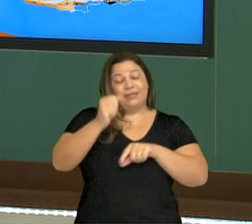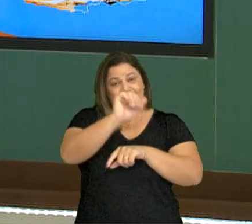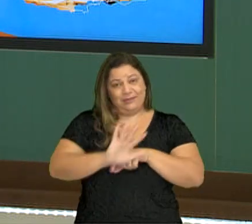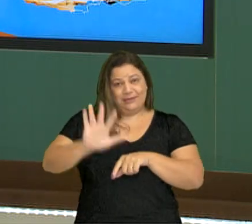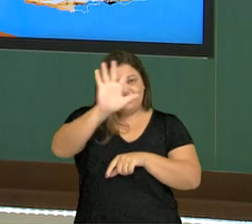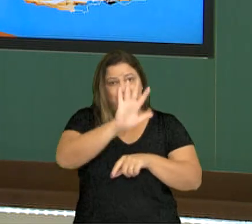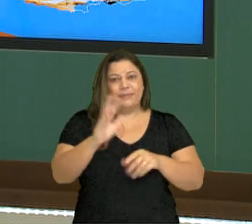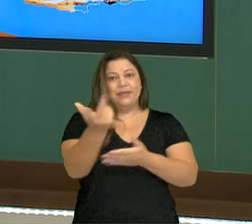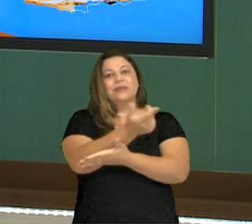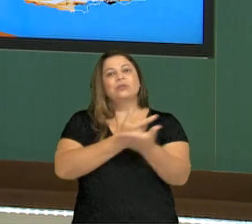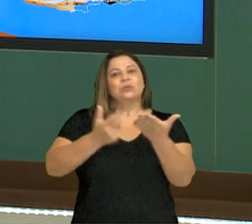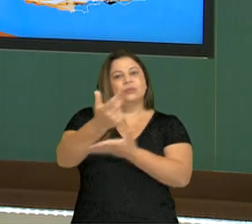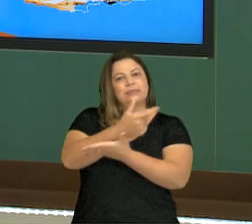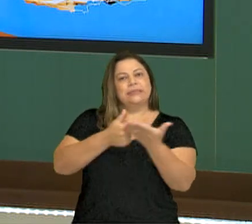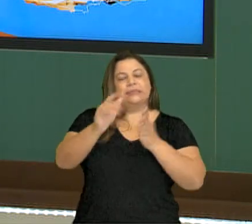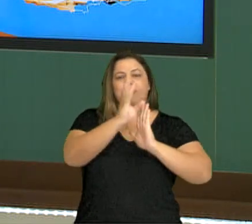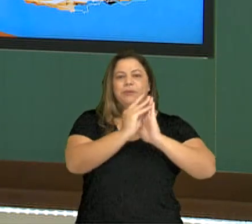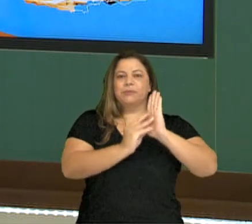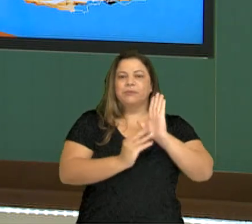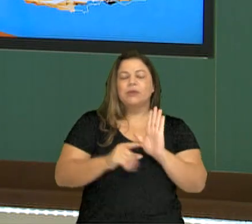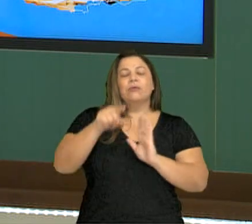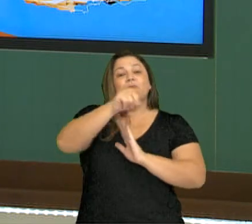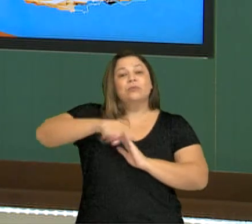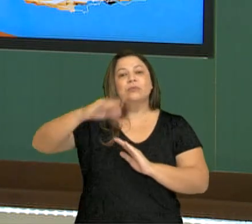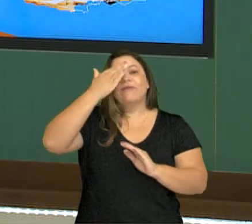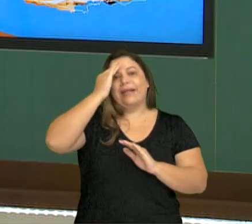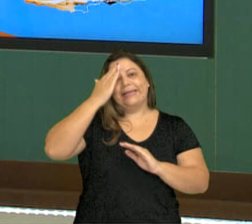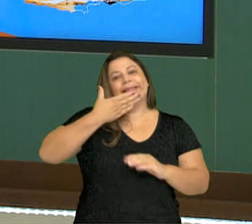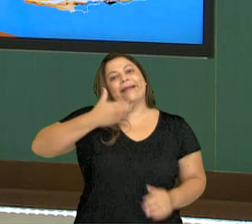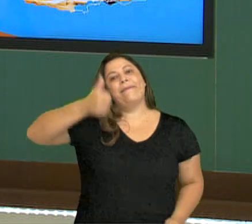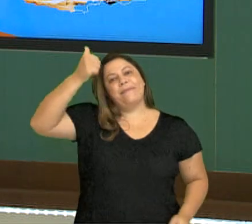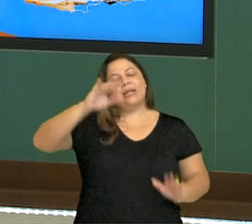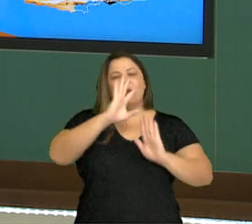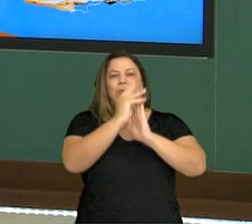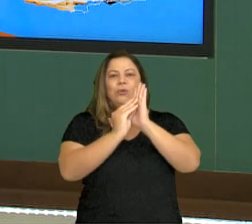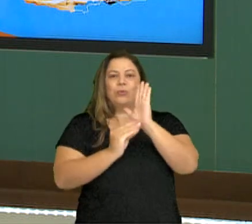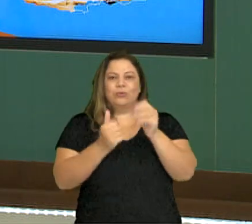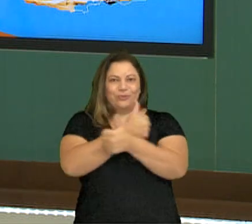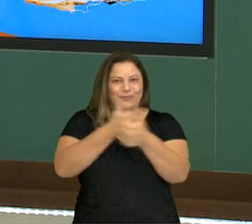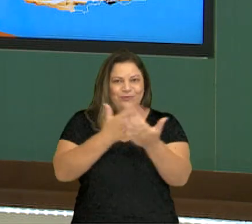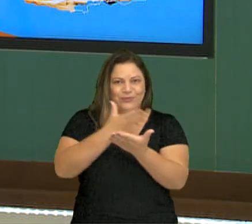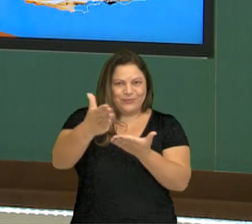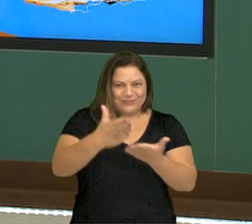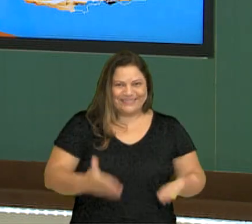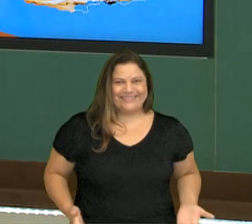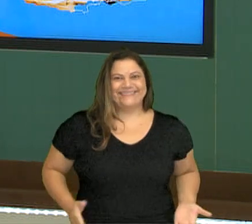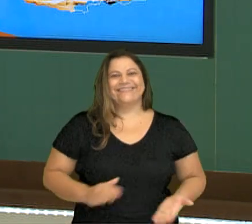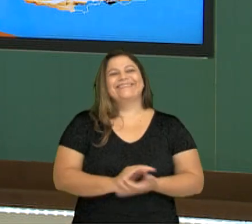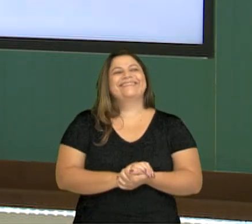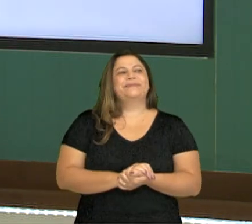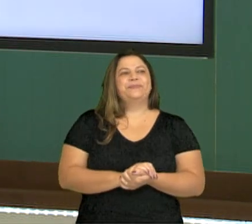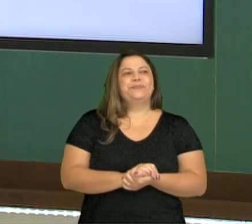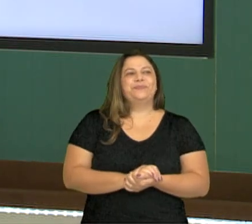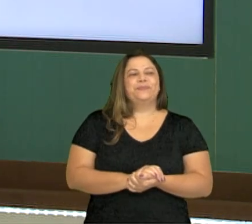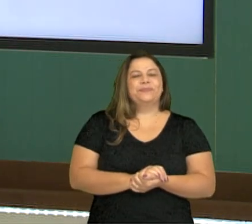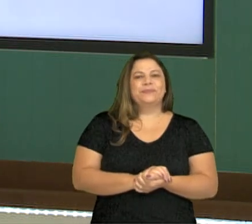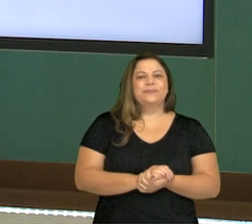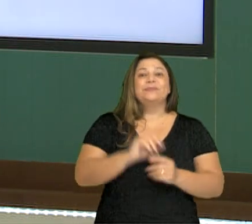né, dos desenhos, desses registros, você vai compreender melhor o conteúdo. Então vamos começar?